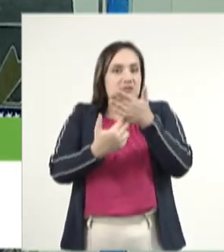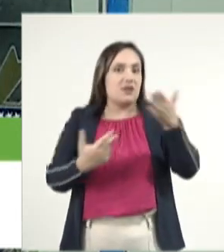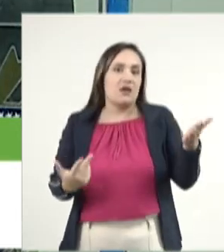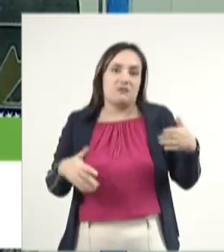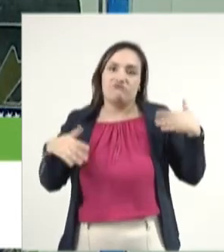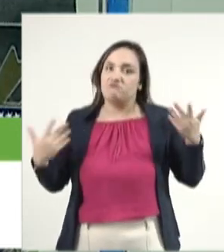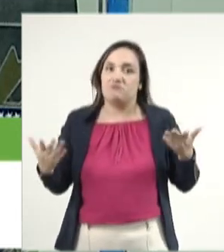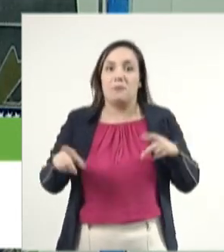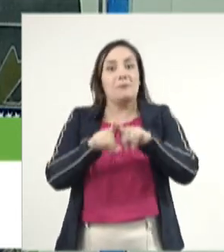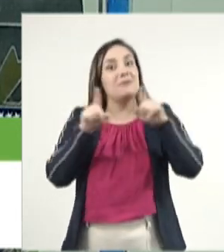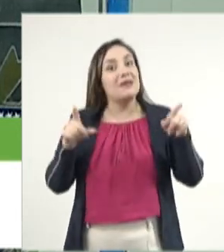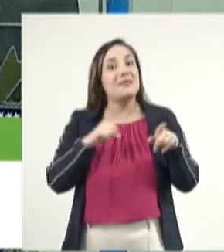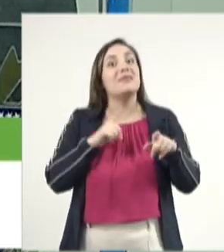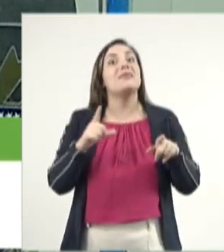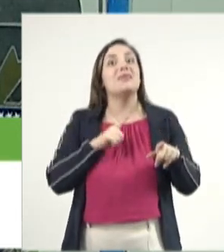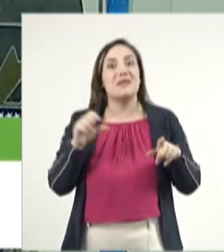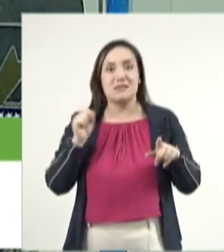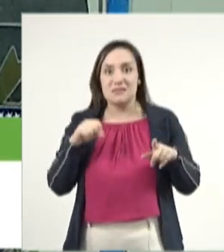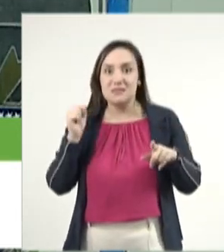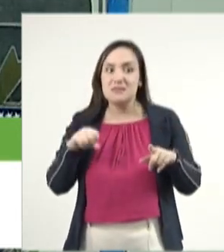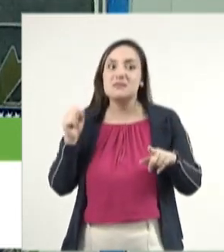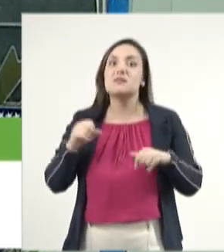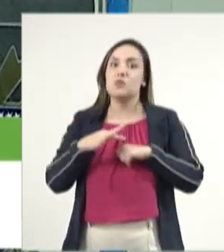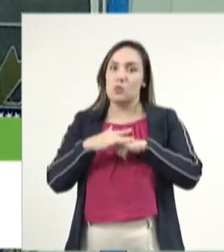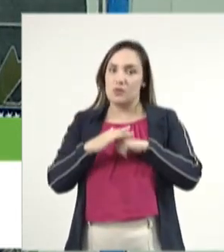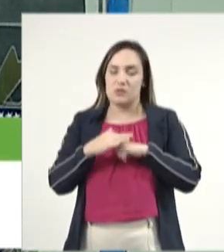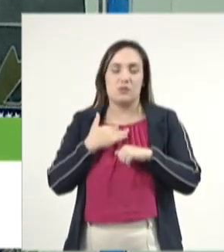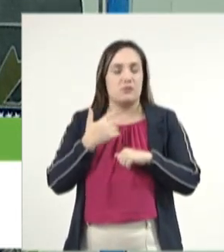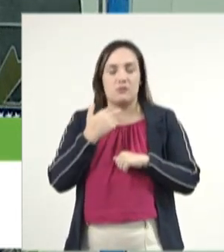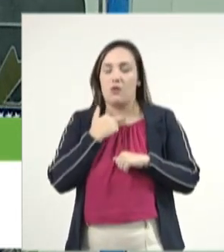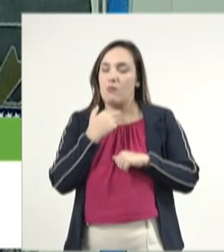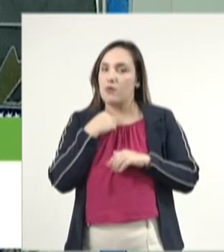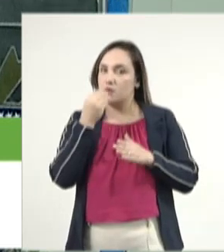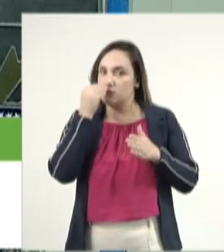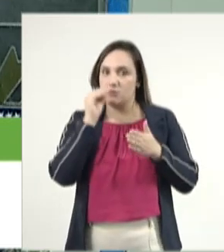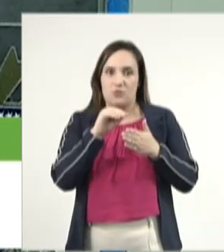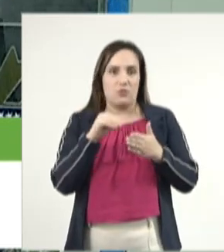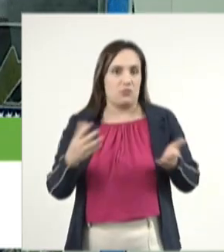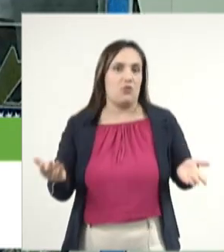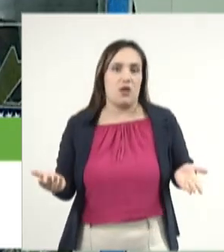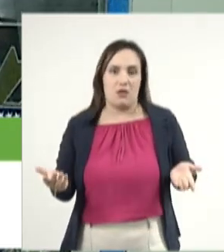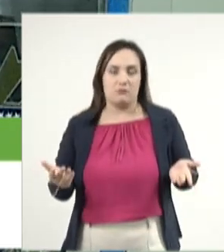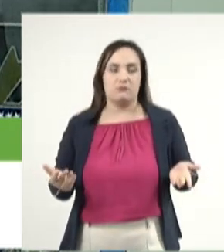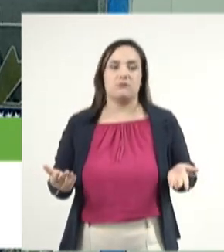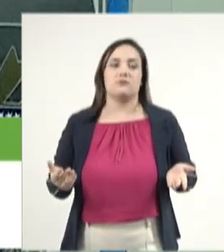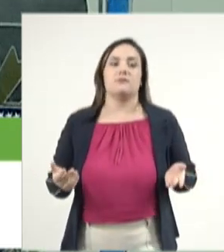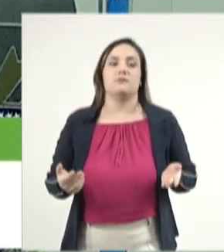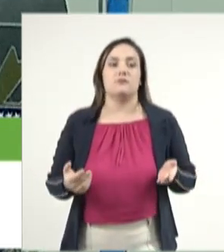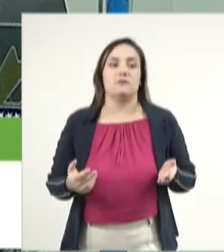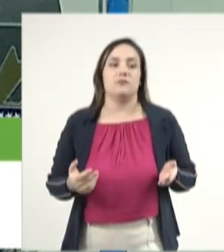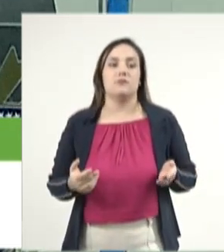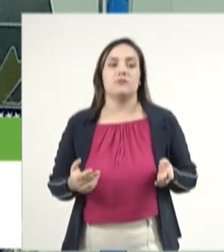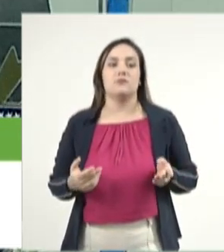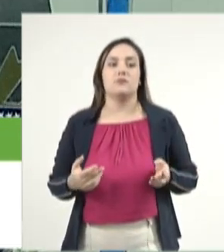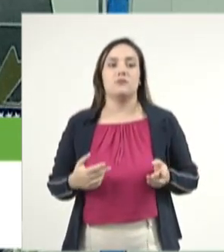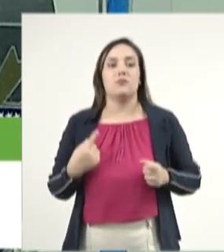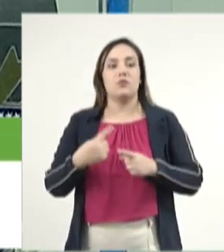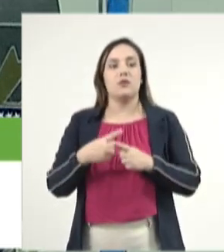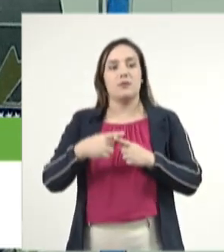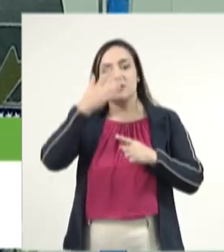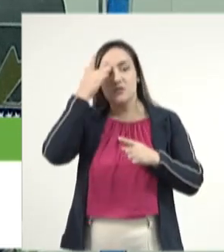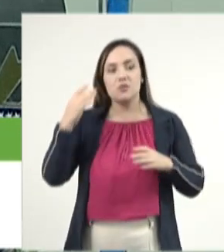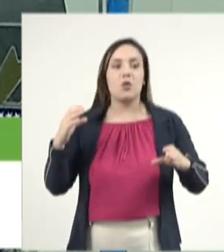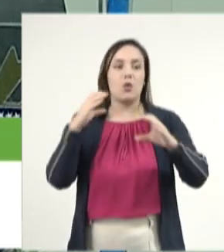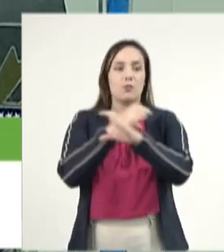sangramentos e tudo mais, elas também não devem ser deixadas de lado. E quando a gente pensa na plenitude do ser humano, a